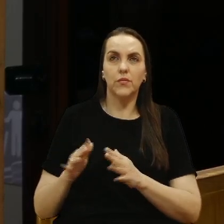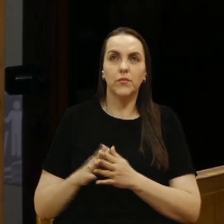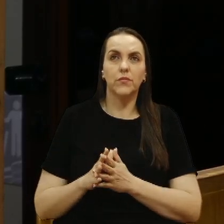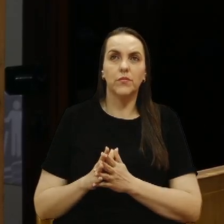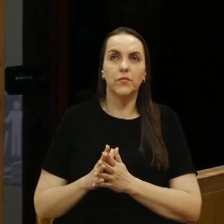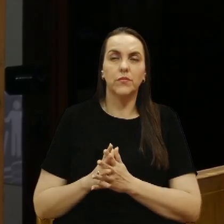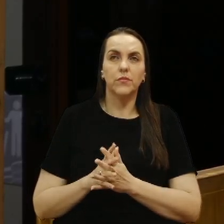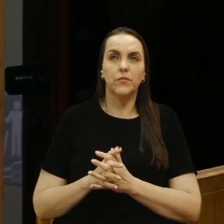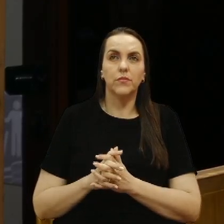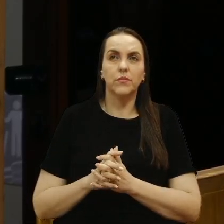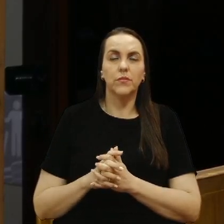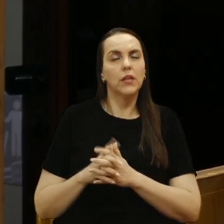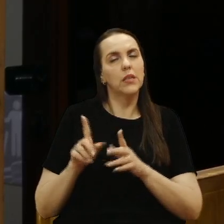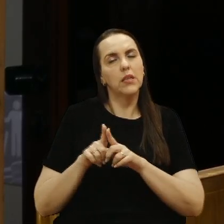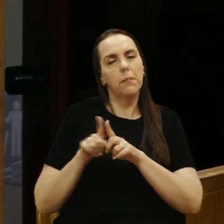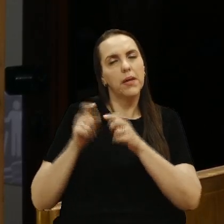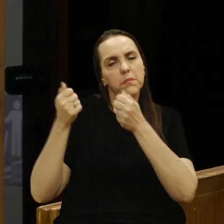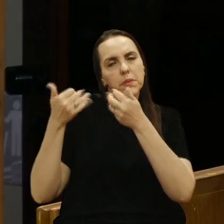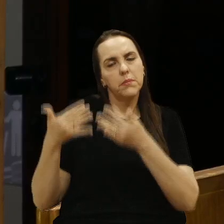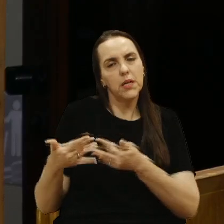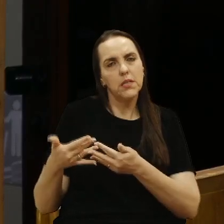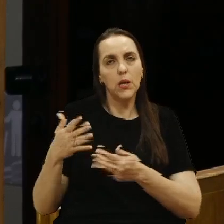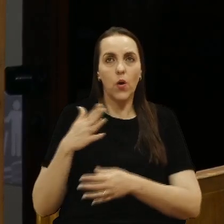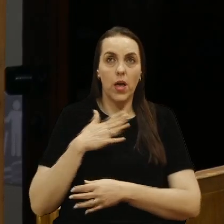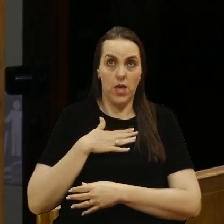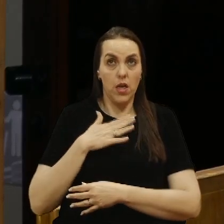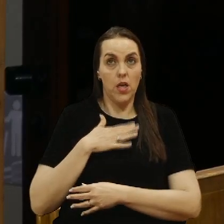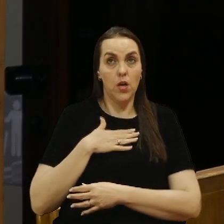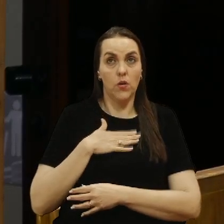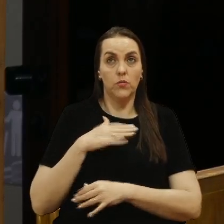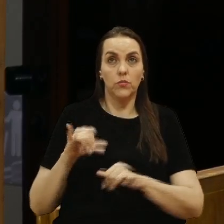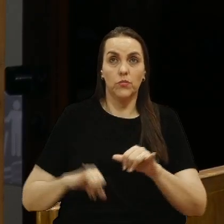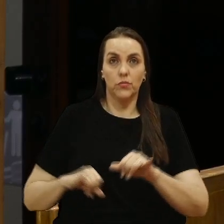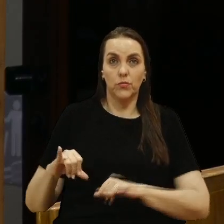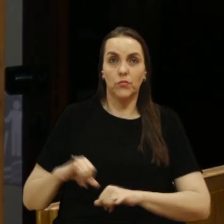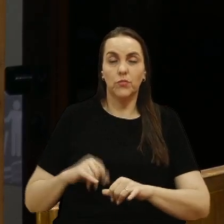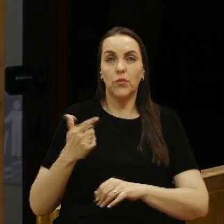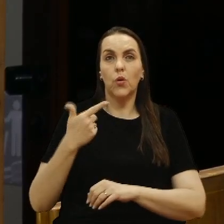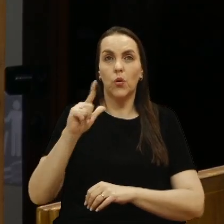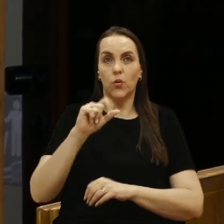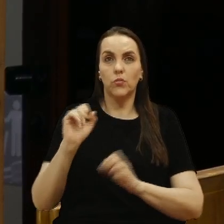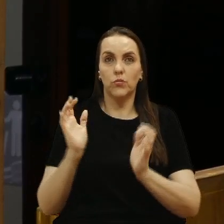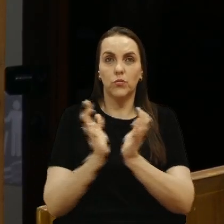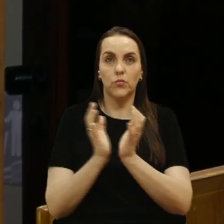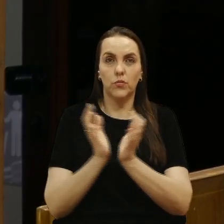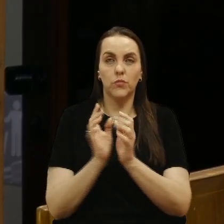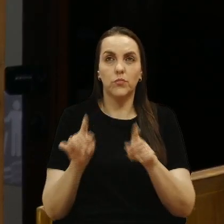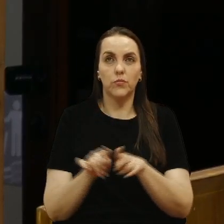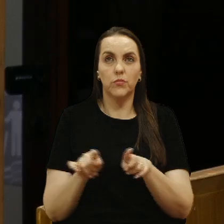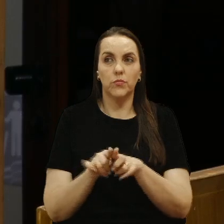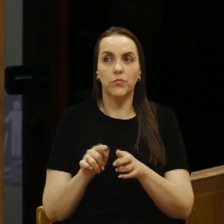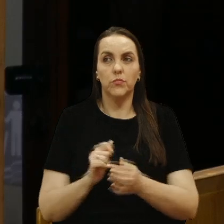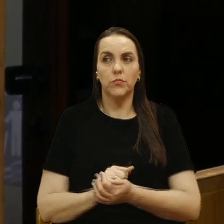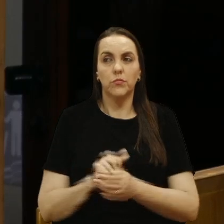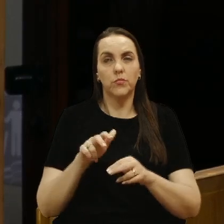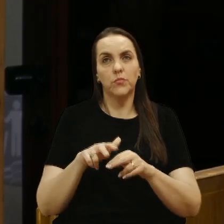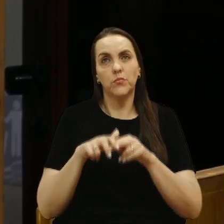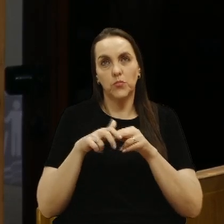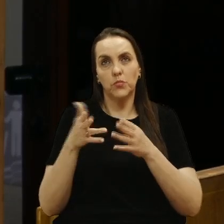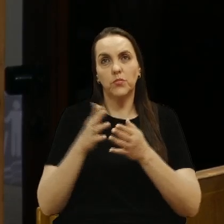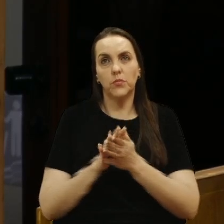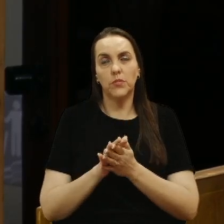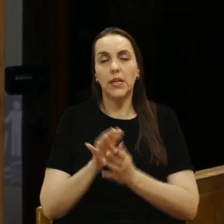relação a uma situação que eu sofri, acho que outros colegas também passaram por isso e seguramente